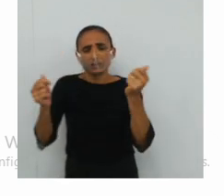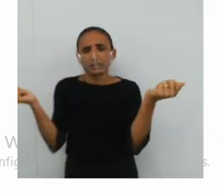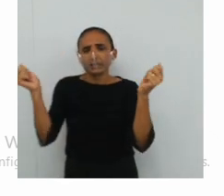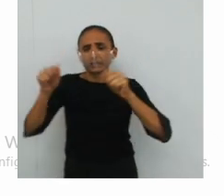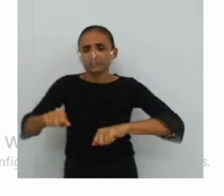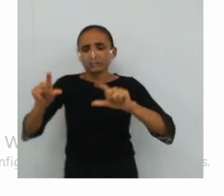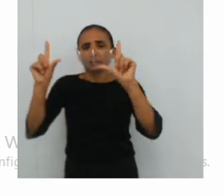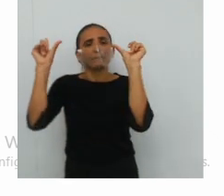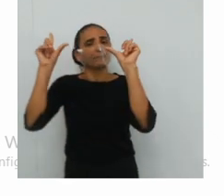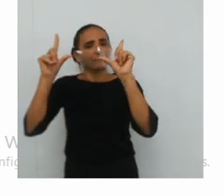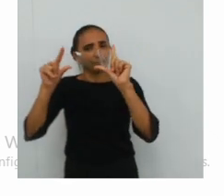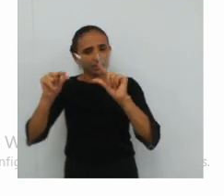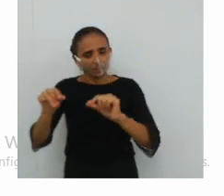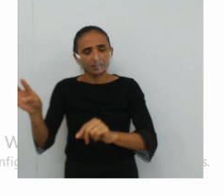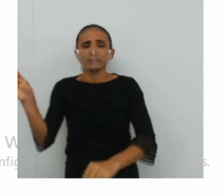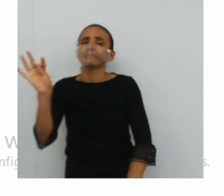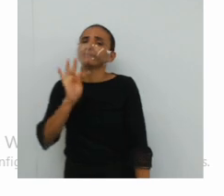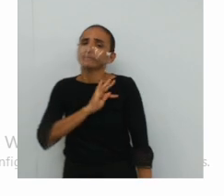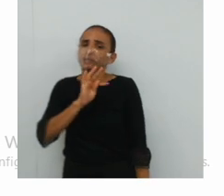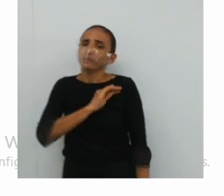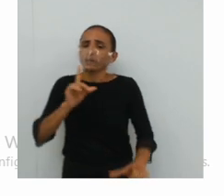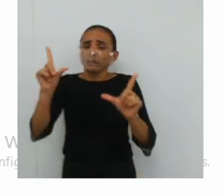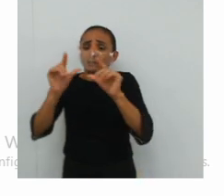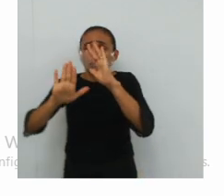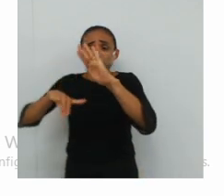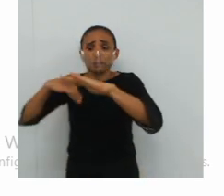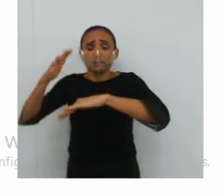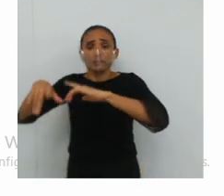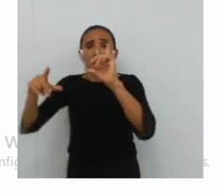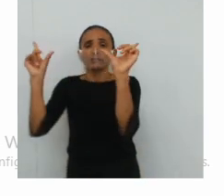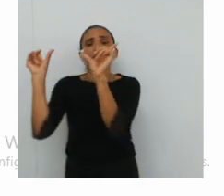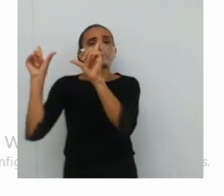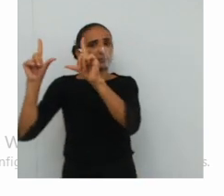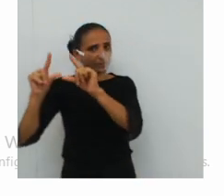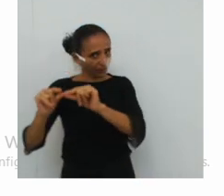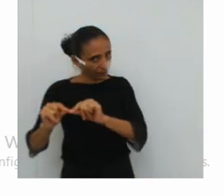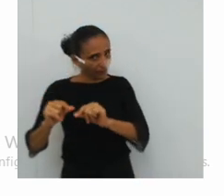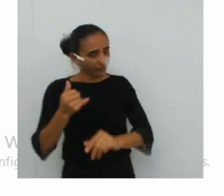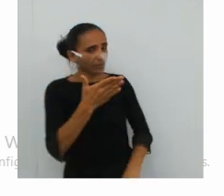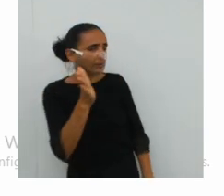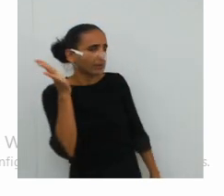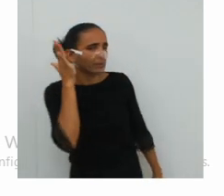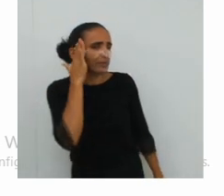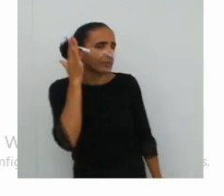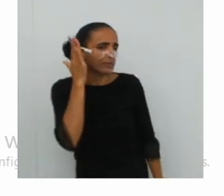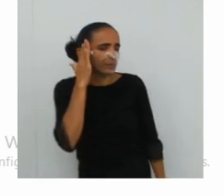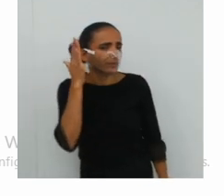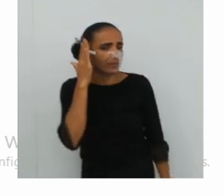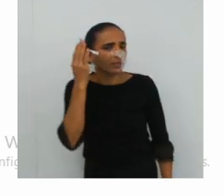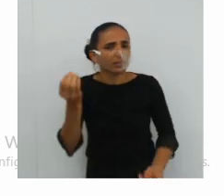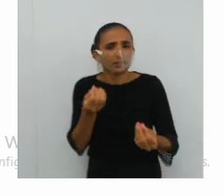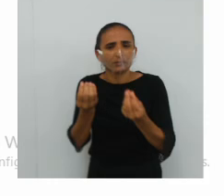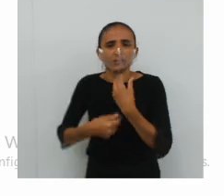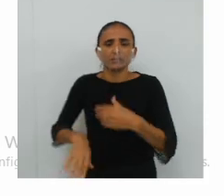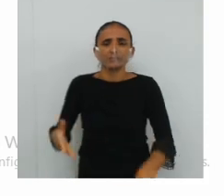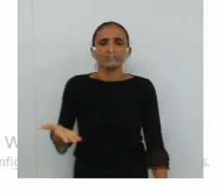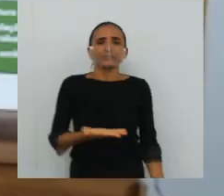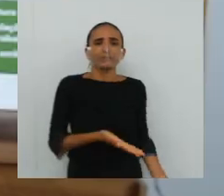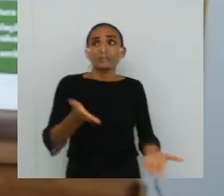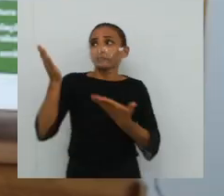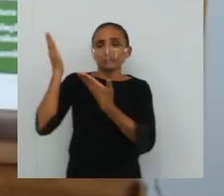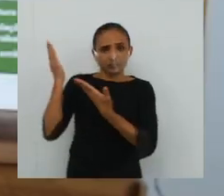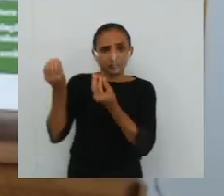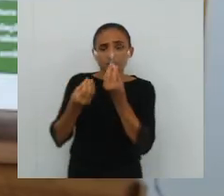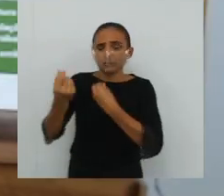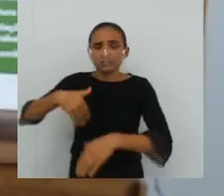técnica também. Logicamente, a produtividade será menor. Ok? Então, nós podemos entender, volta para mim, nós